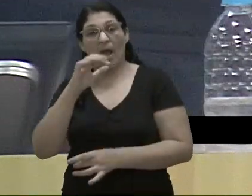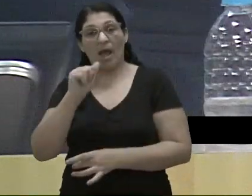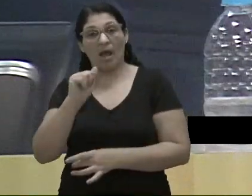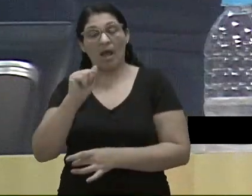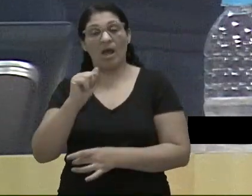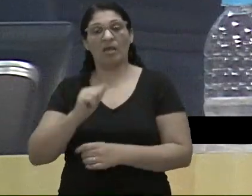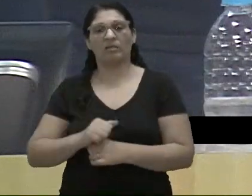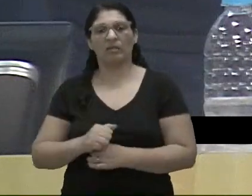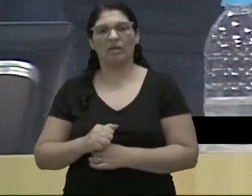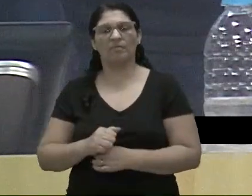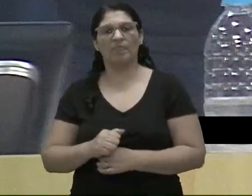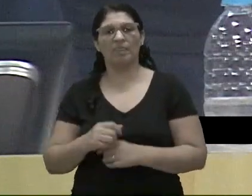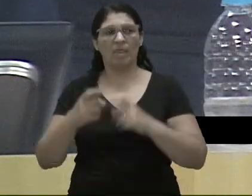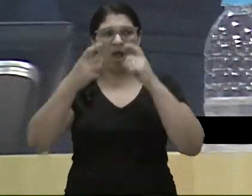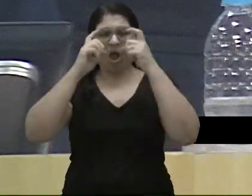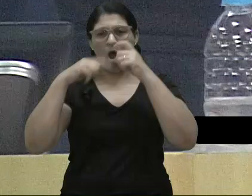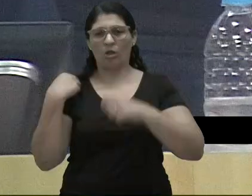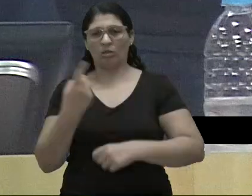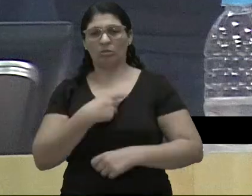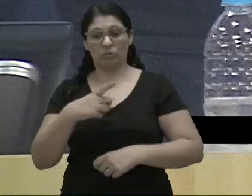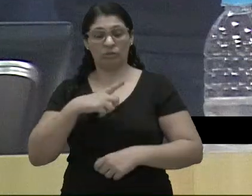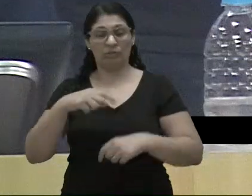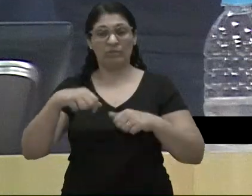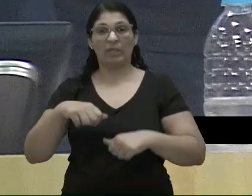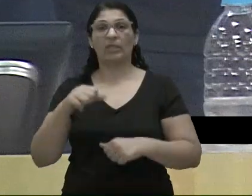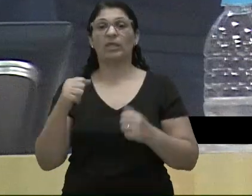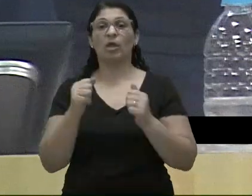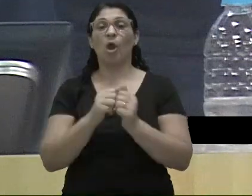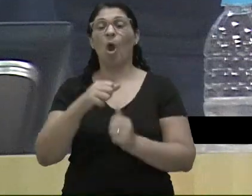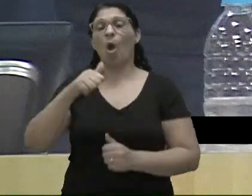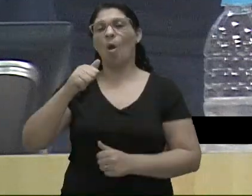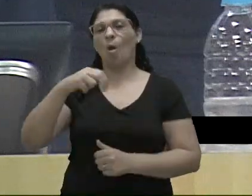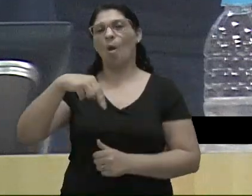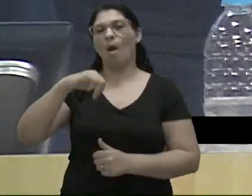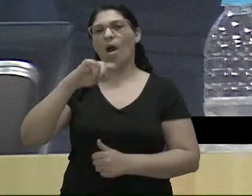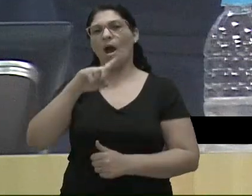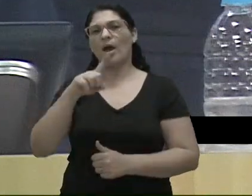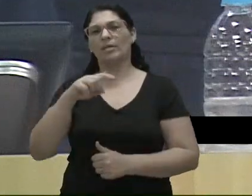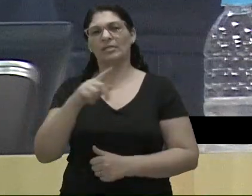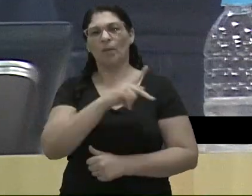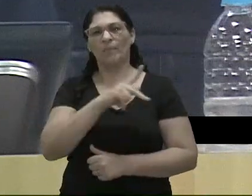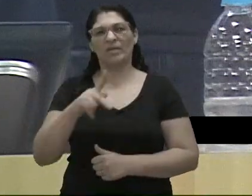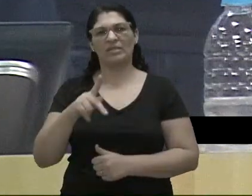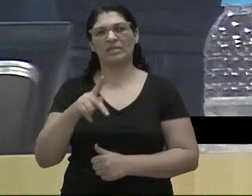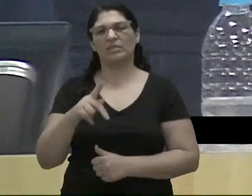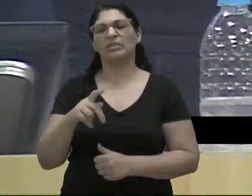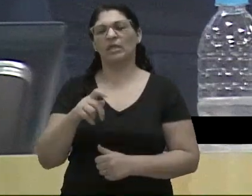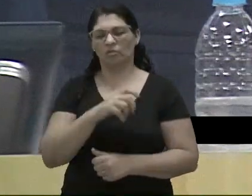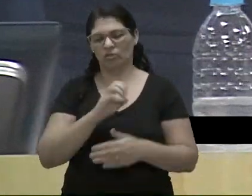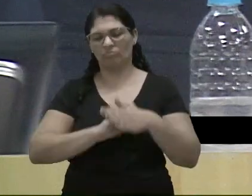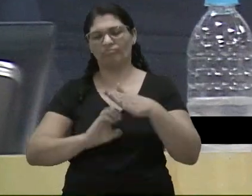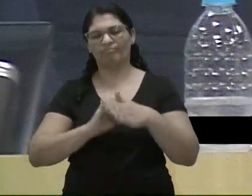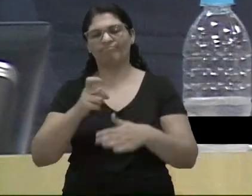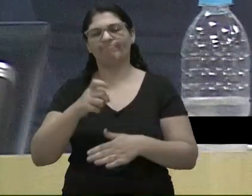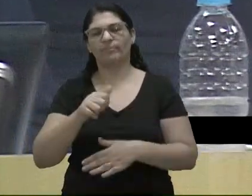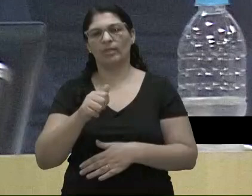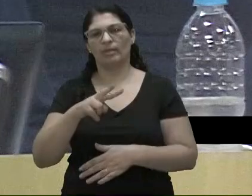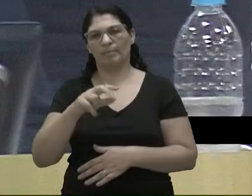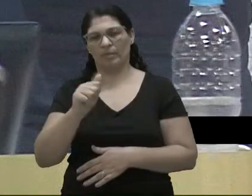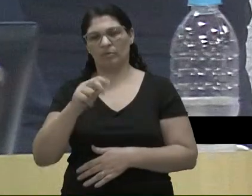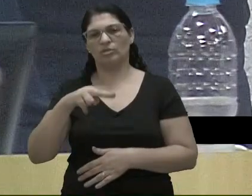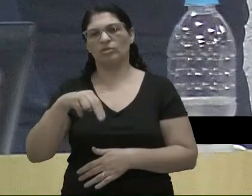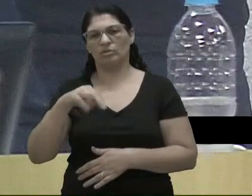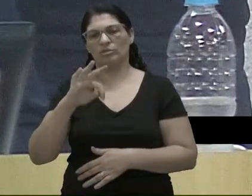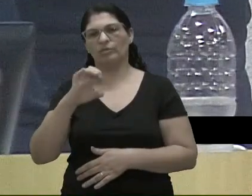da oitiva que nós tivemos com Anis, né, que é o presidente da Chavantes, numa fala que ele fez que a